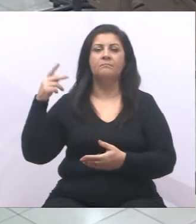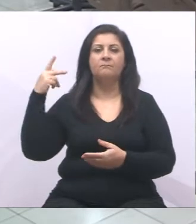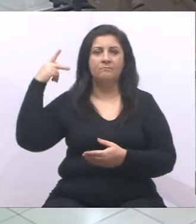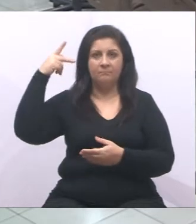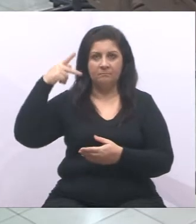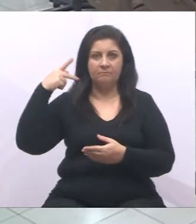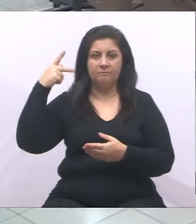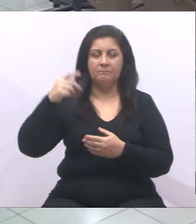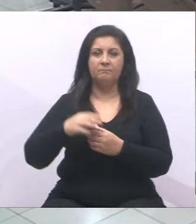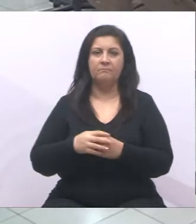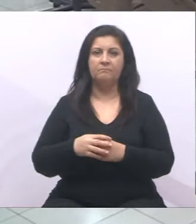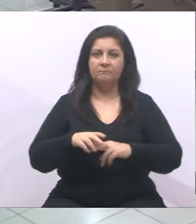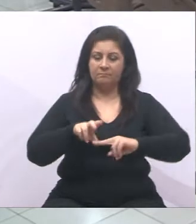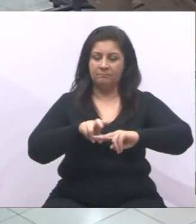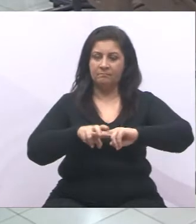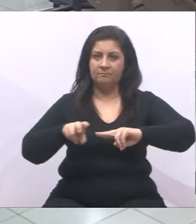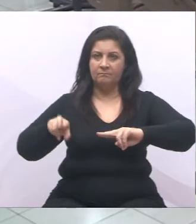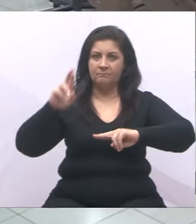nossos trabalhos.